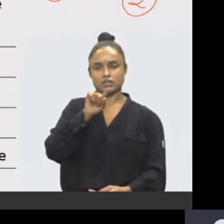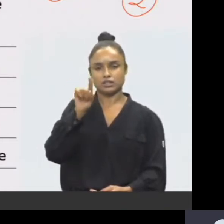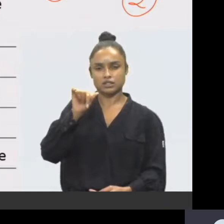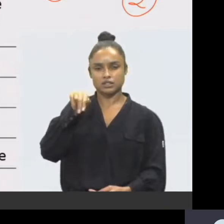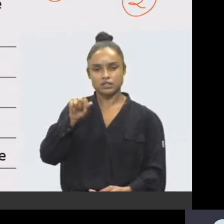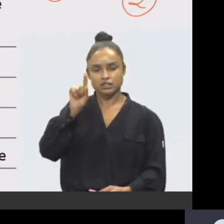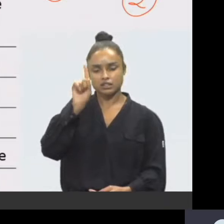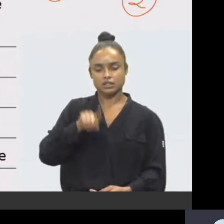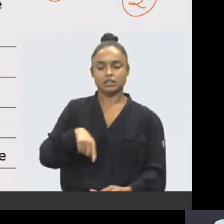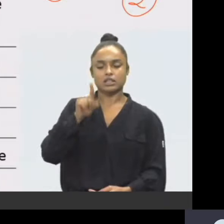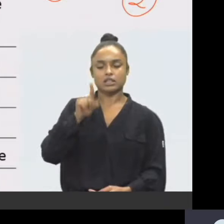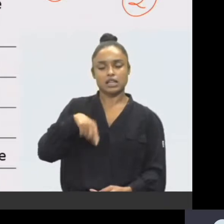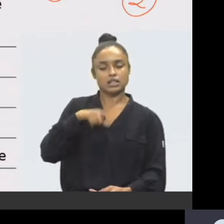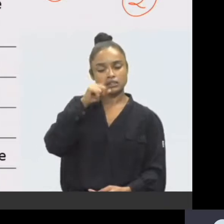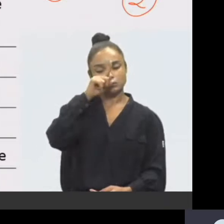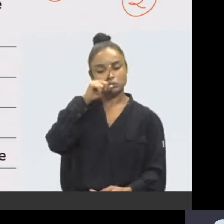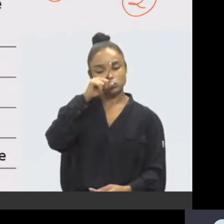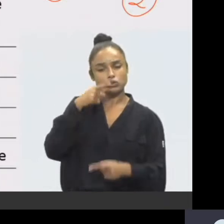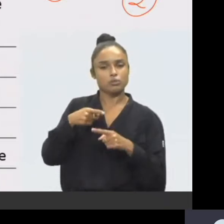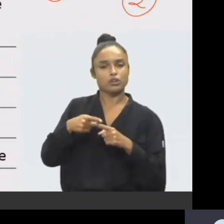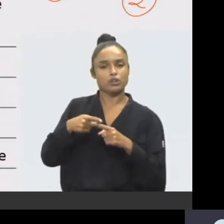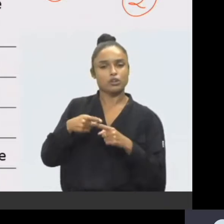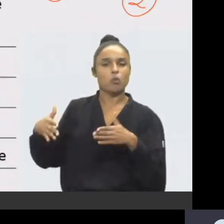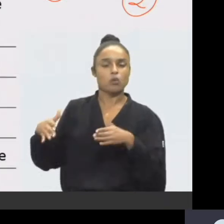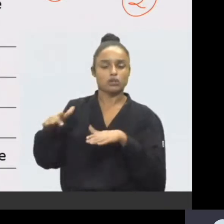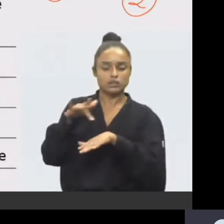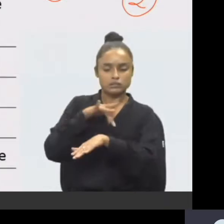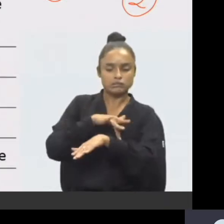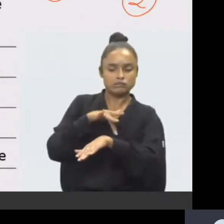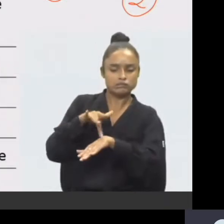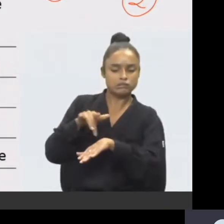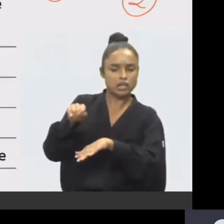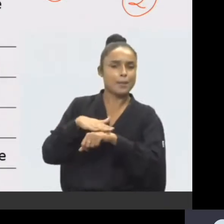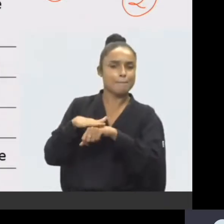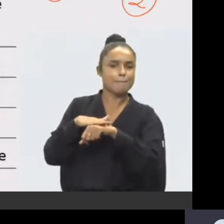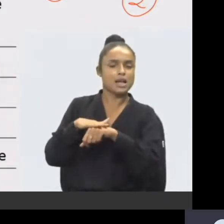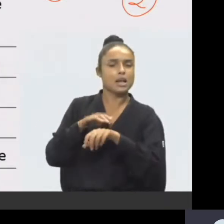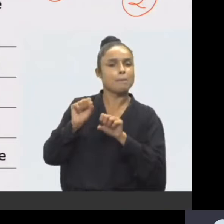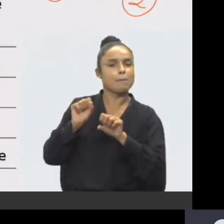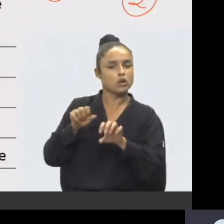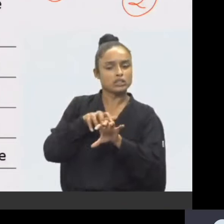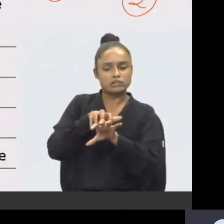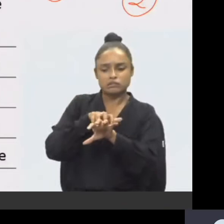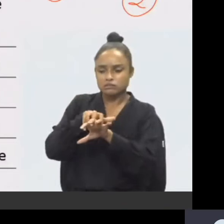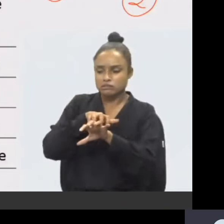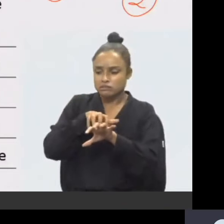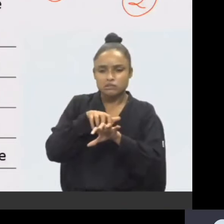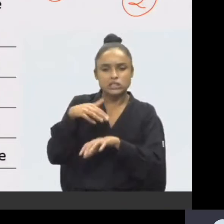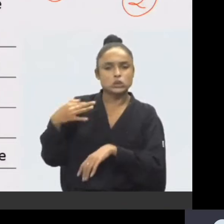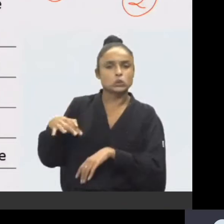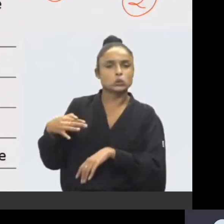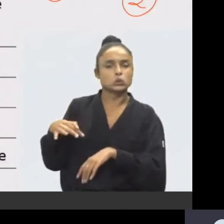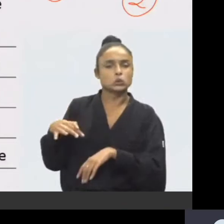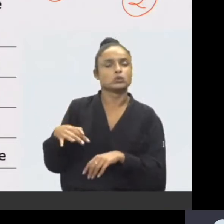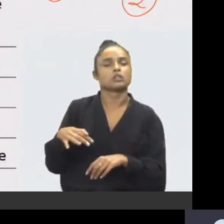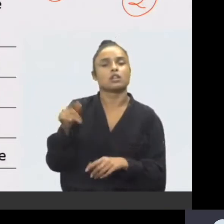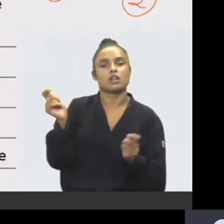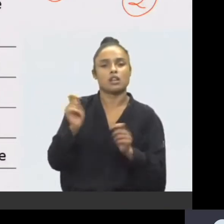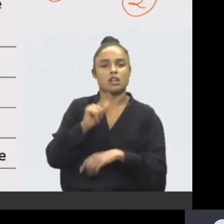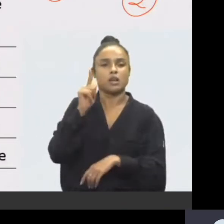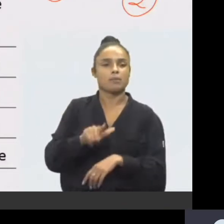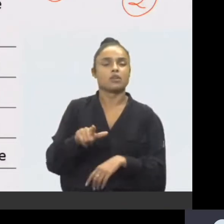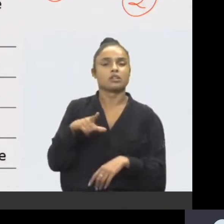provocar alguma irritação na pele, e quando essa reação for realizada, o preparo dessa reação com ácido sulfúrico, ele vai liberar